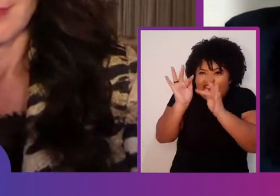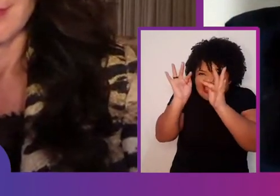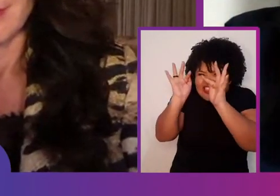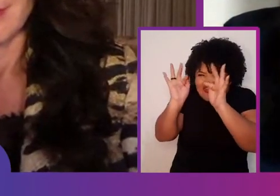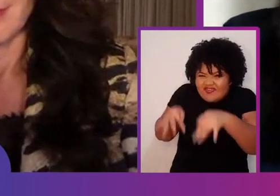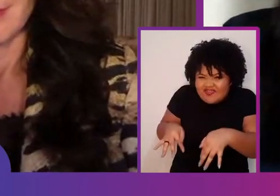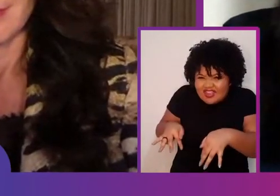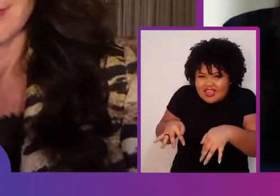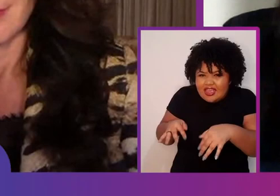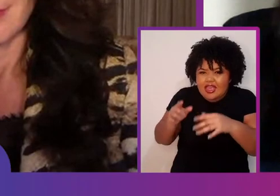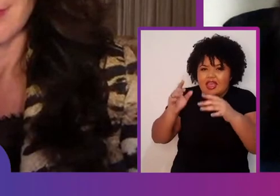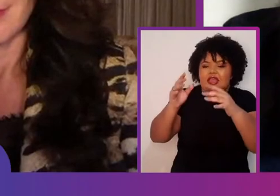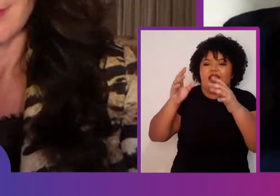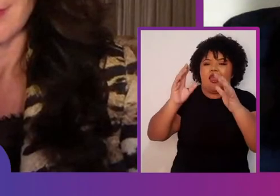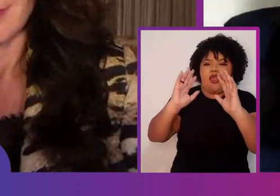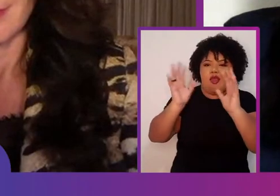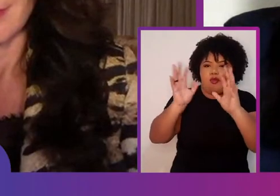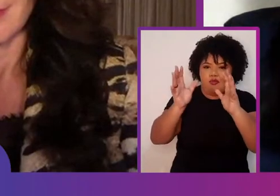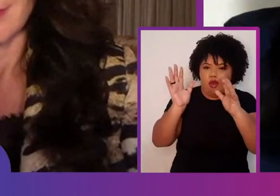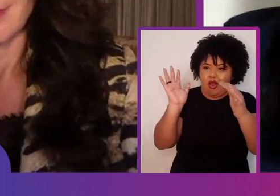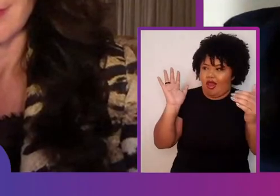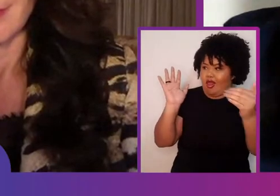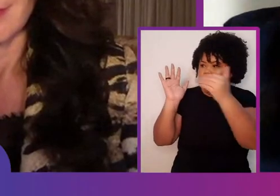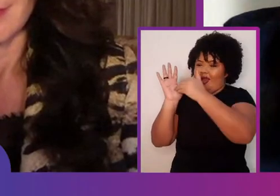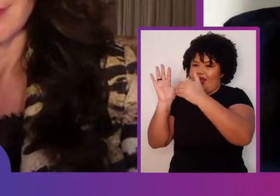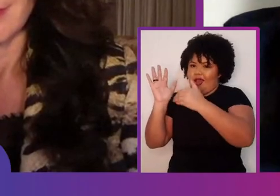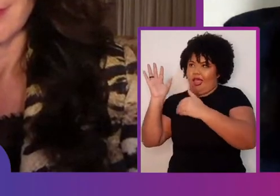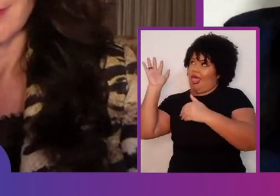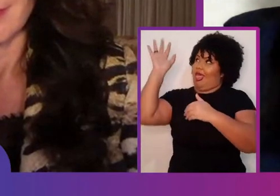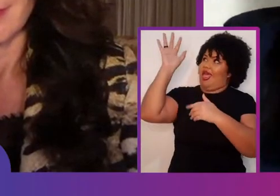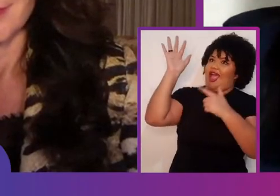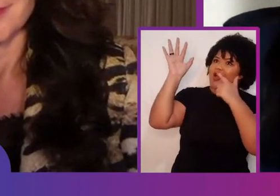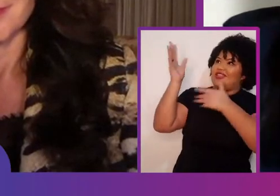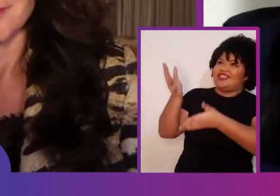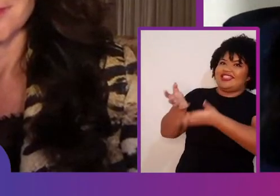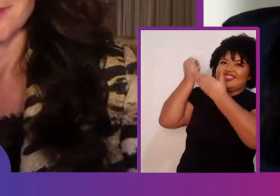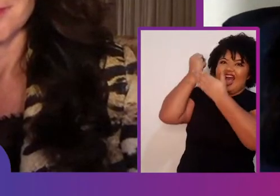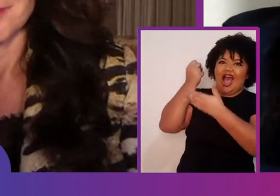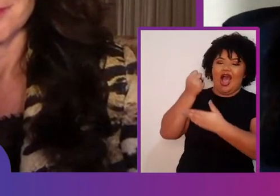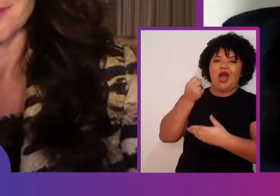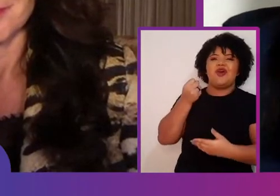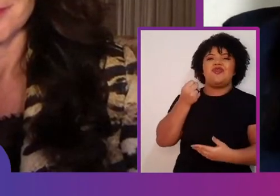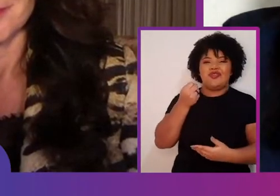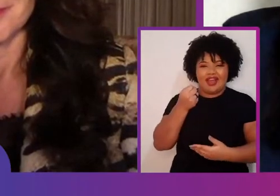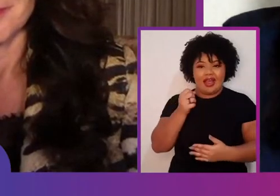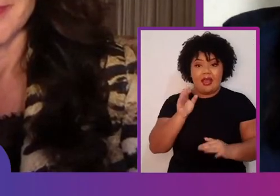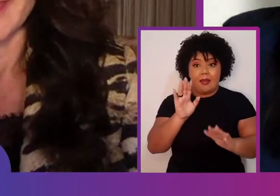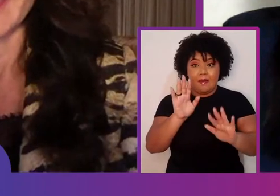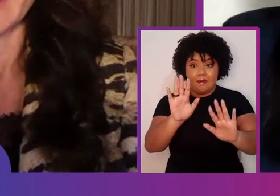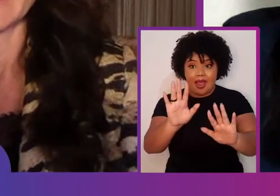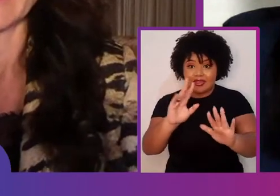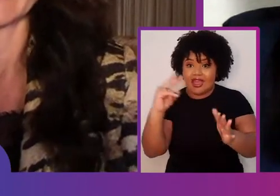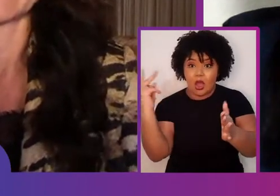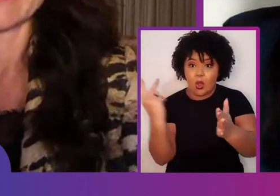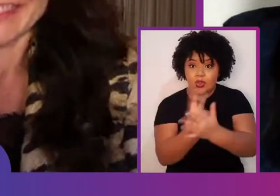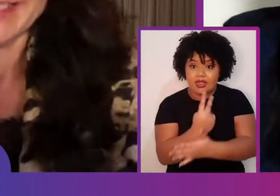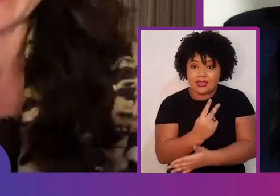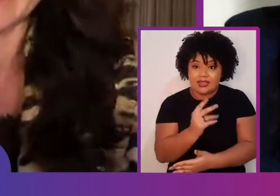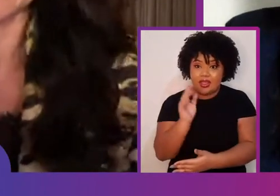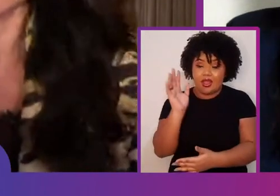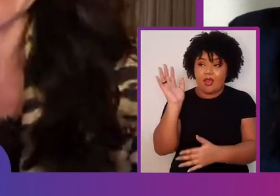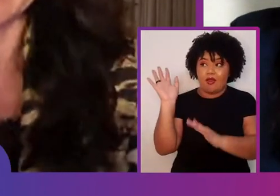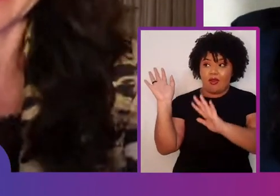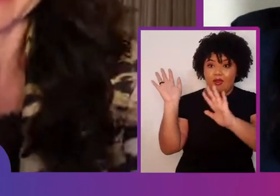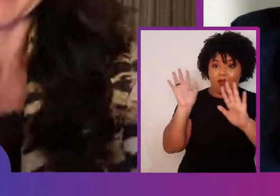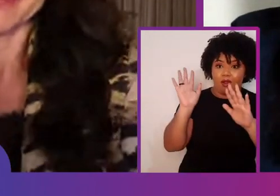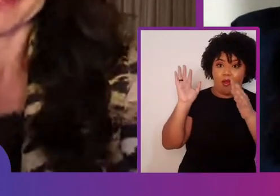até aparece na primeira página do jornal. Isso é muito raro. Agora, se tu tomar um frango, fique tranquilo que todo